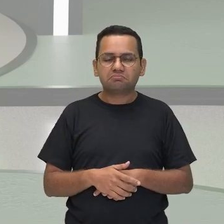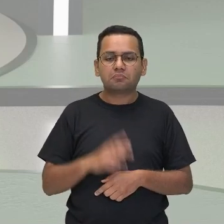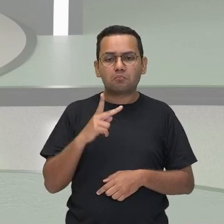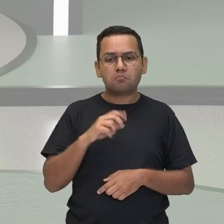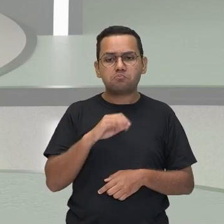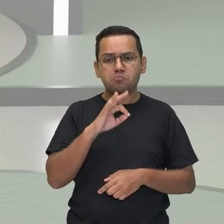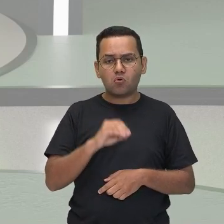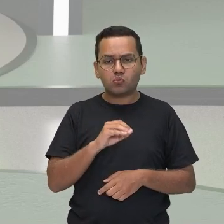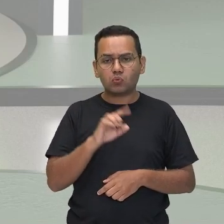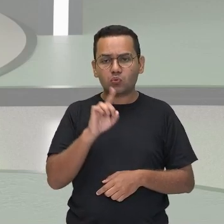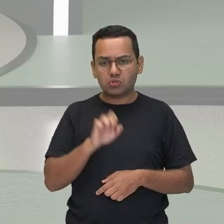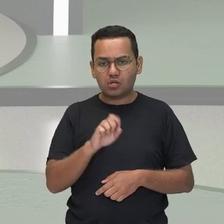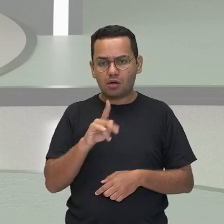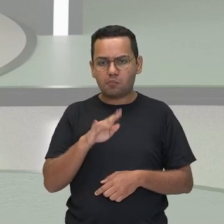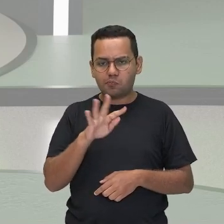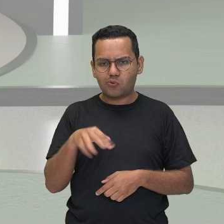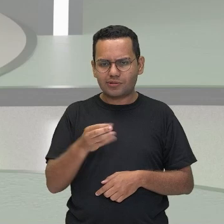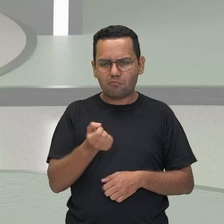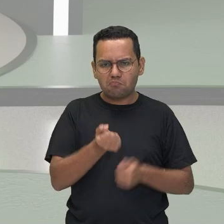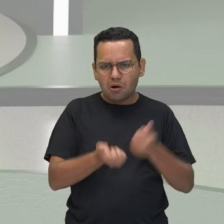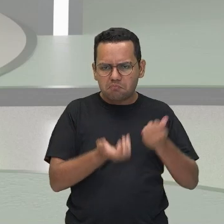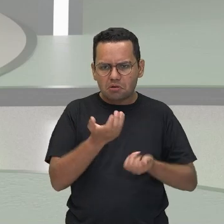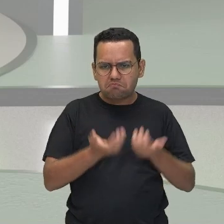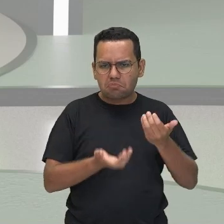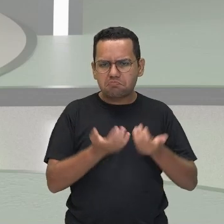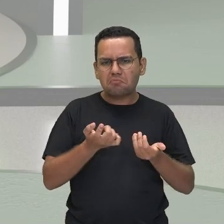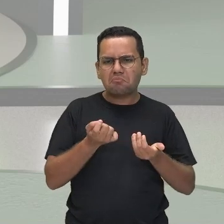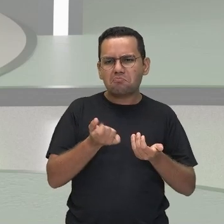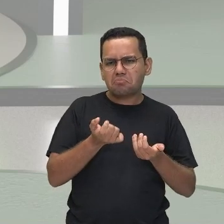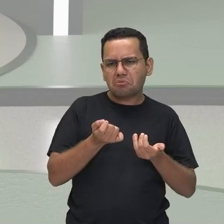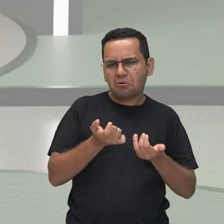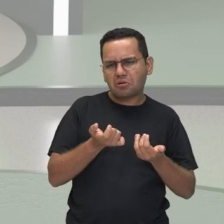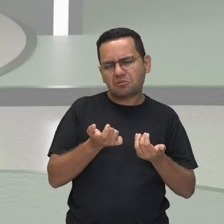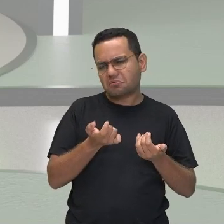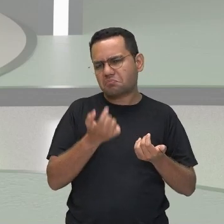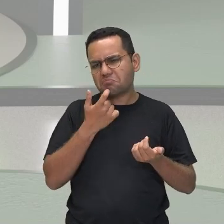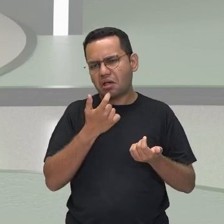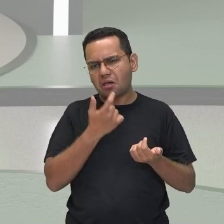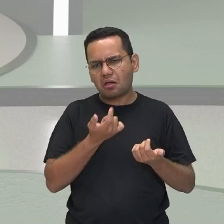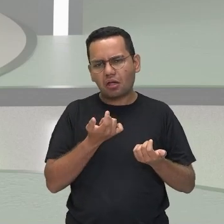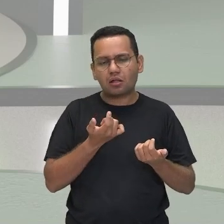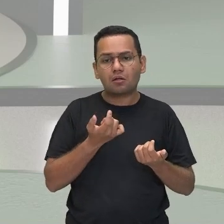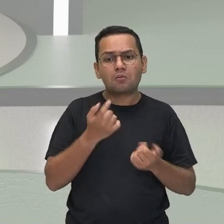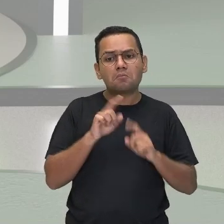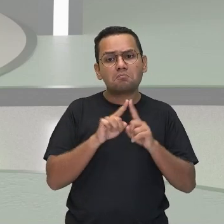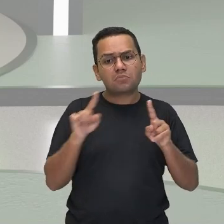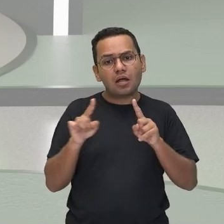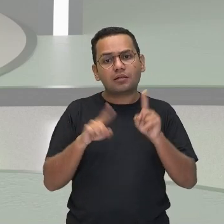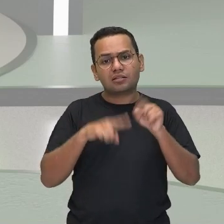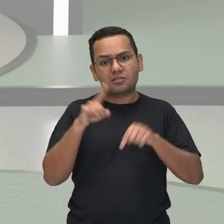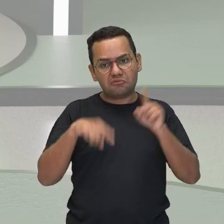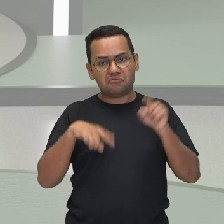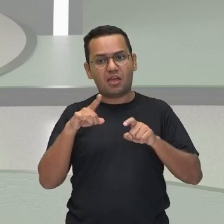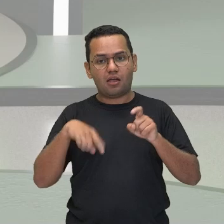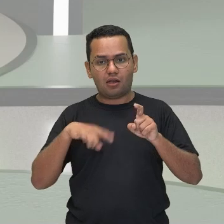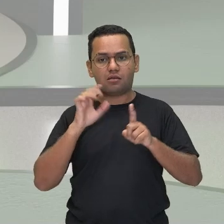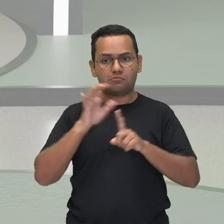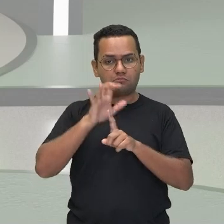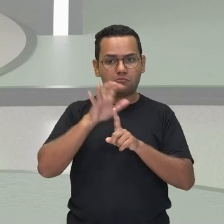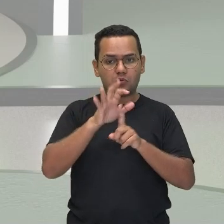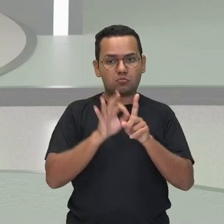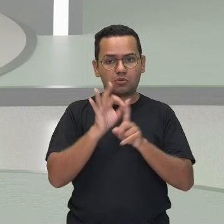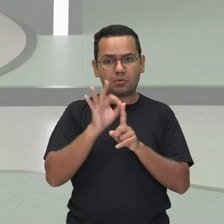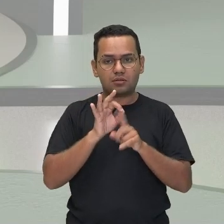aqui, entre aspas, porque tem algumas que vai precisar uma diferença grande de graus para que sejam separadas. Eu trouxe o